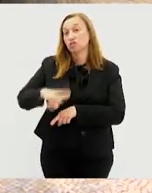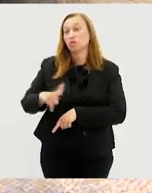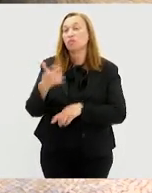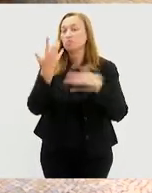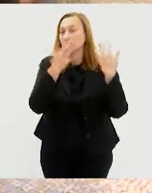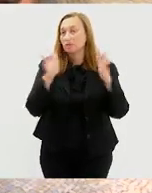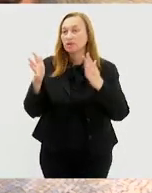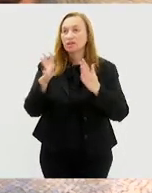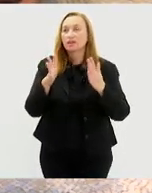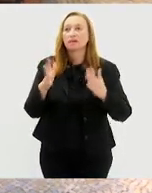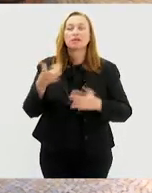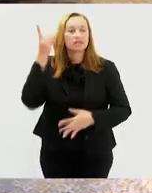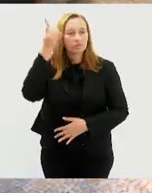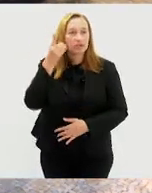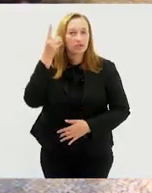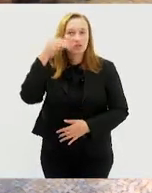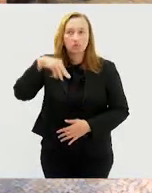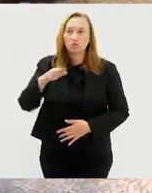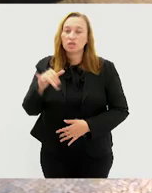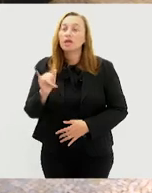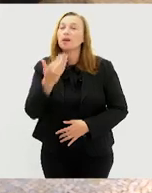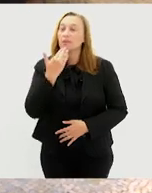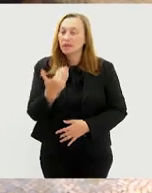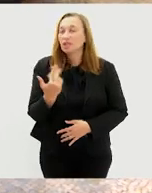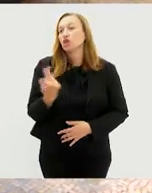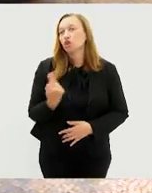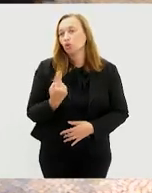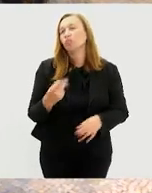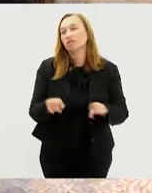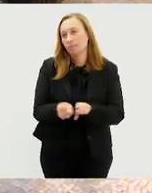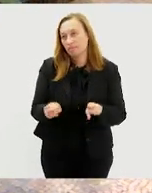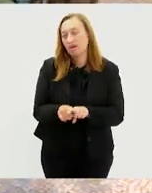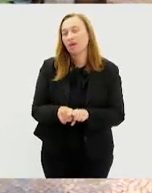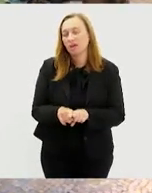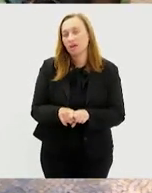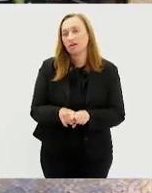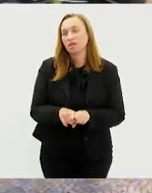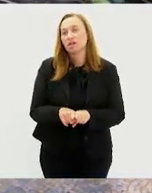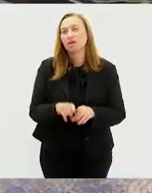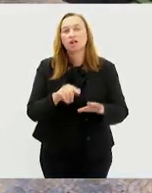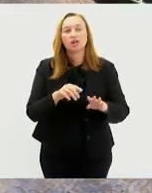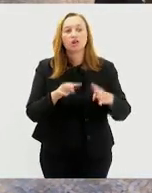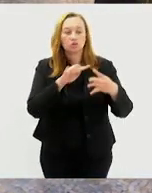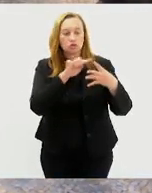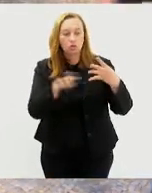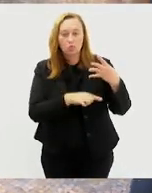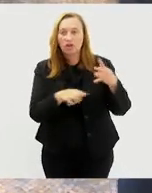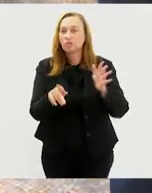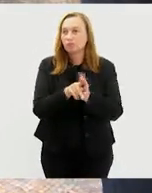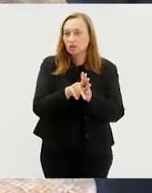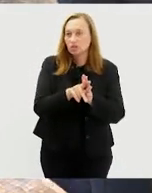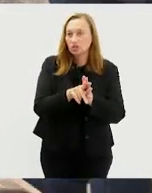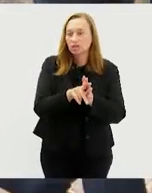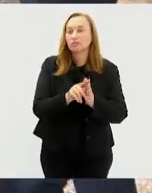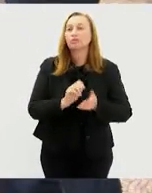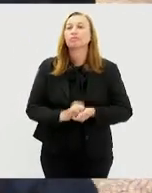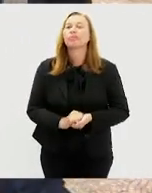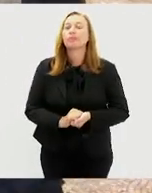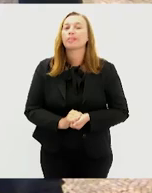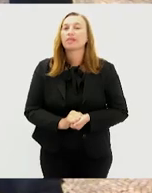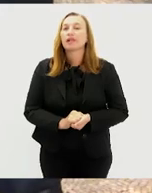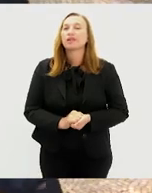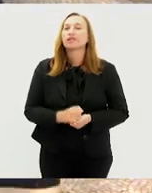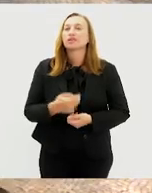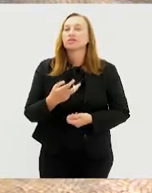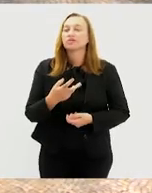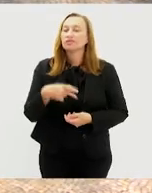do deputado munir Neto também pedi gostaria de pedir com autoria nesses projetos mencionados pelo Deputado Júlio Rocha e mais uma vez dizer que